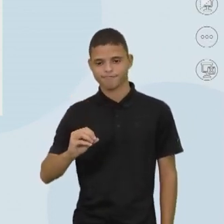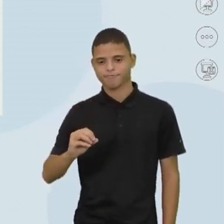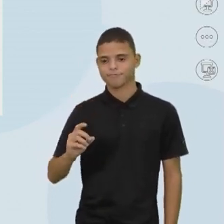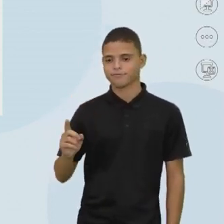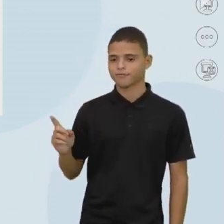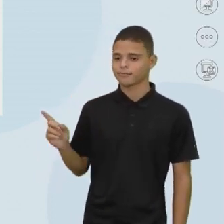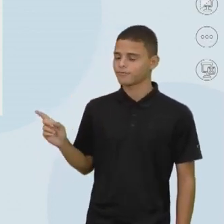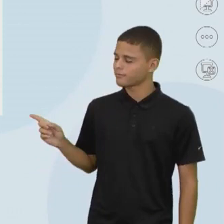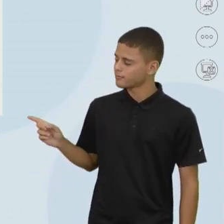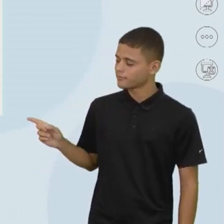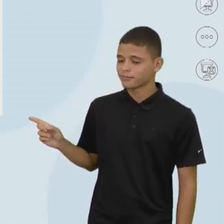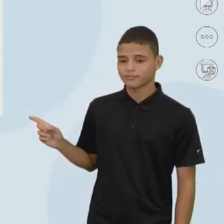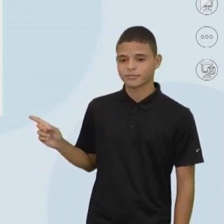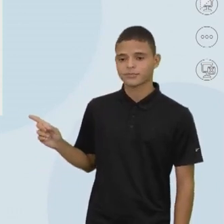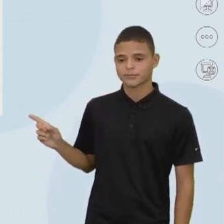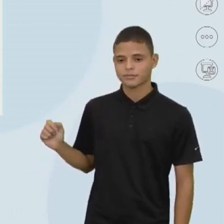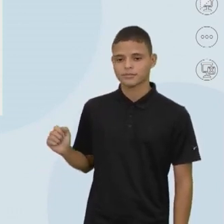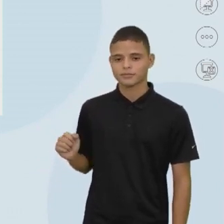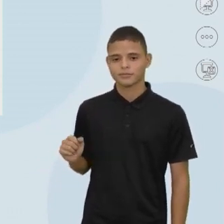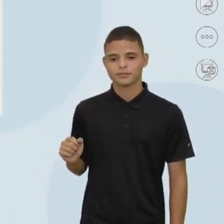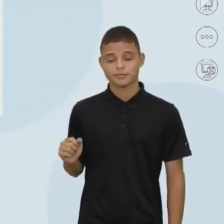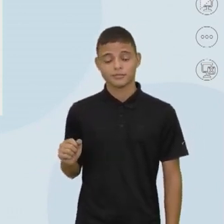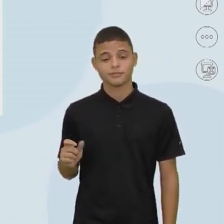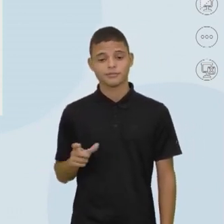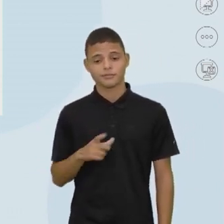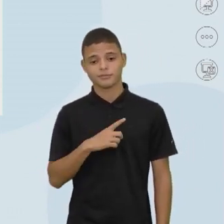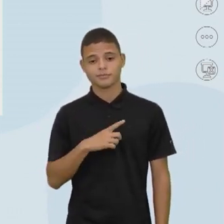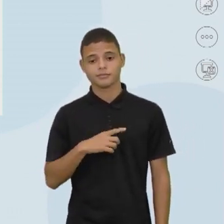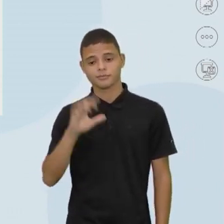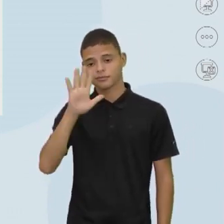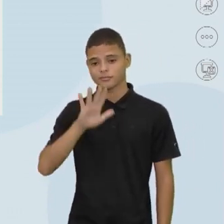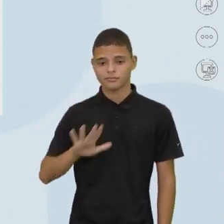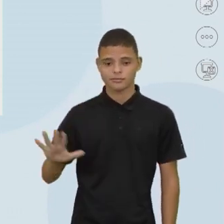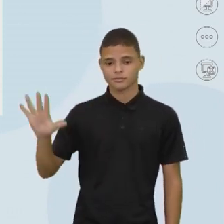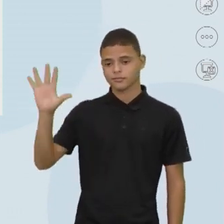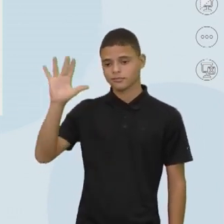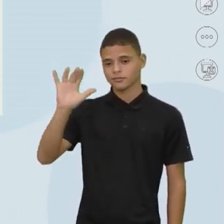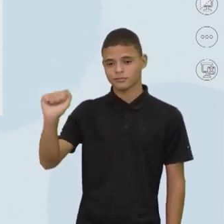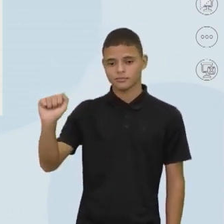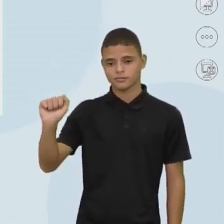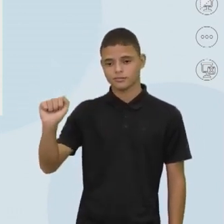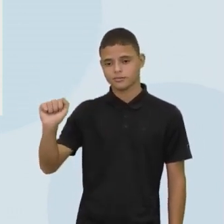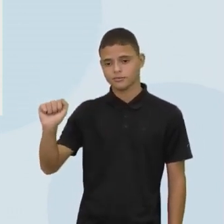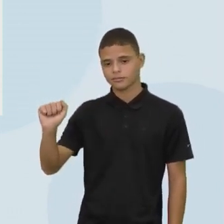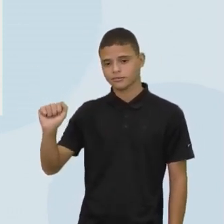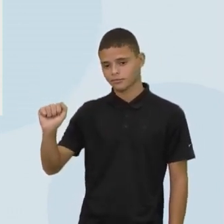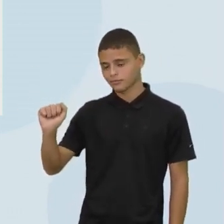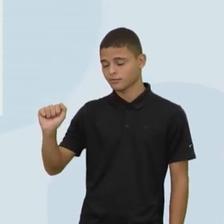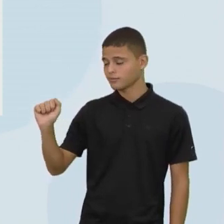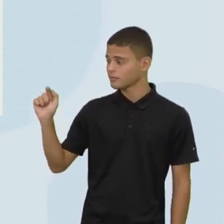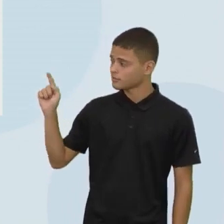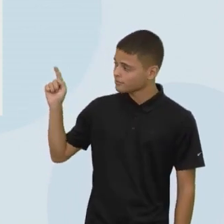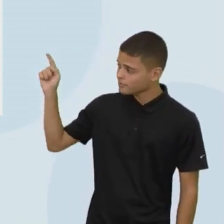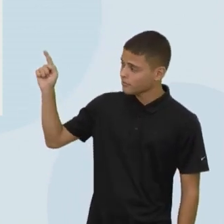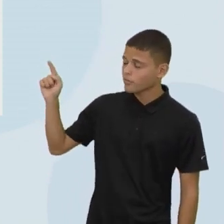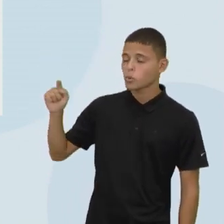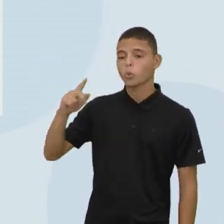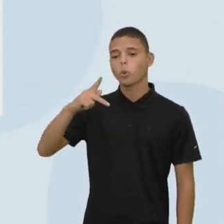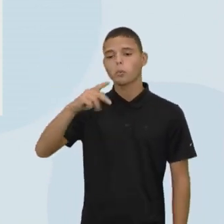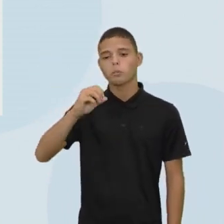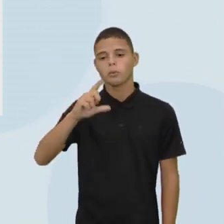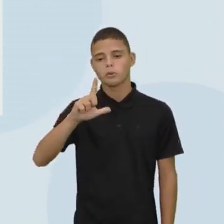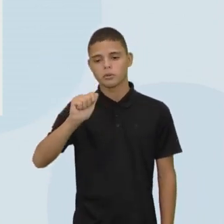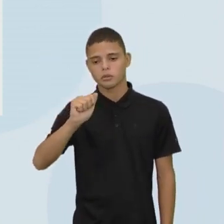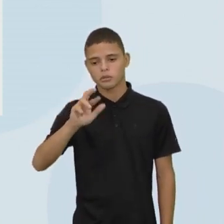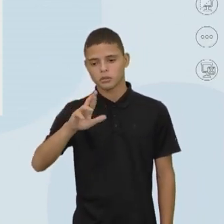de... desculpa, aqui nós temos... É isso aí, tá? E aí nós temos aqui a Ásia, ó. E aqui nós temos o Círculo Polar Ártico. Então,